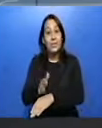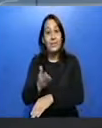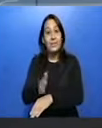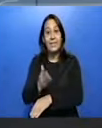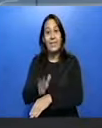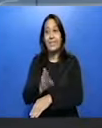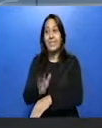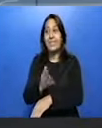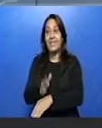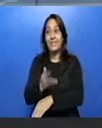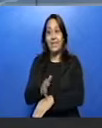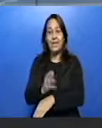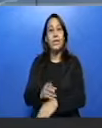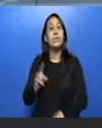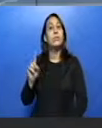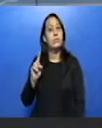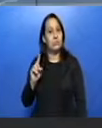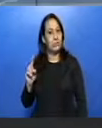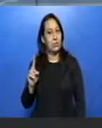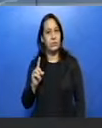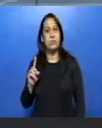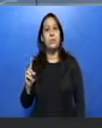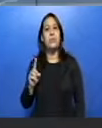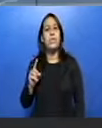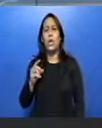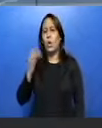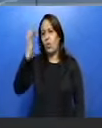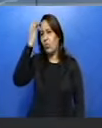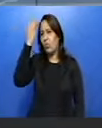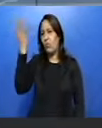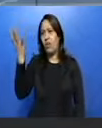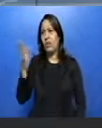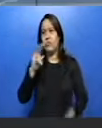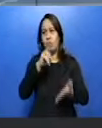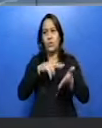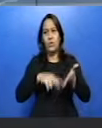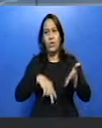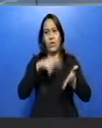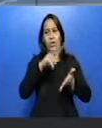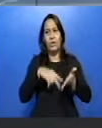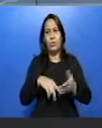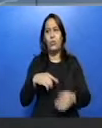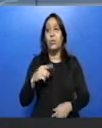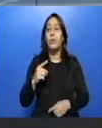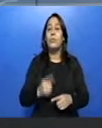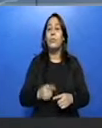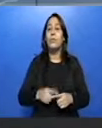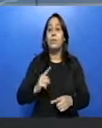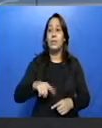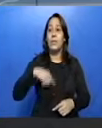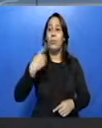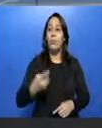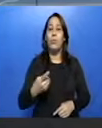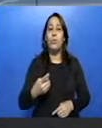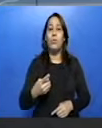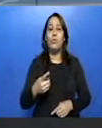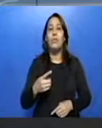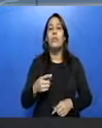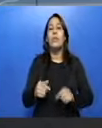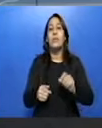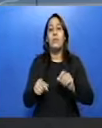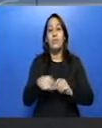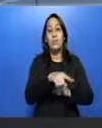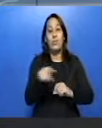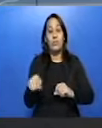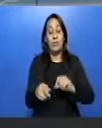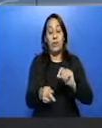treinar sozinho essa leitura, que é bem facinho. Por quê? Porque vocês farão um vídeo. E quando a gente faz um vídeo, a gente